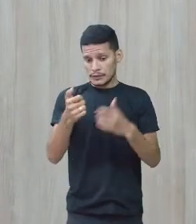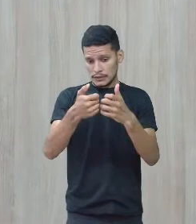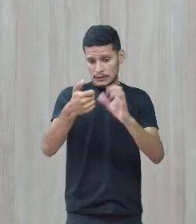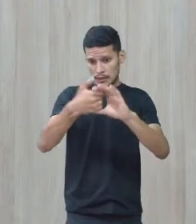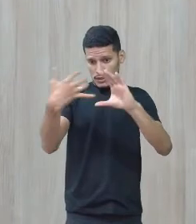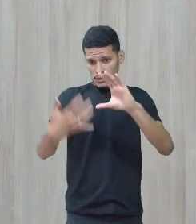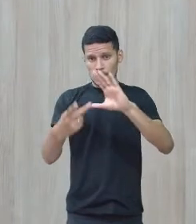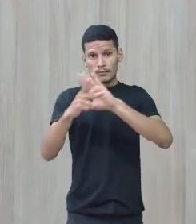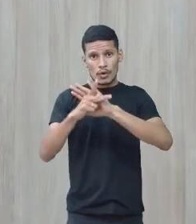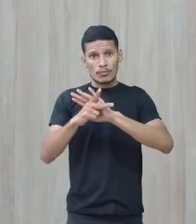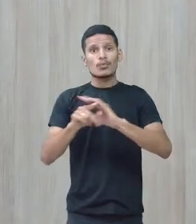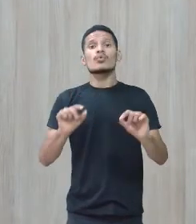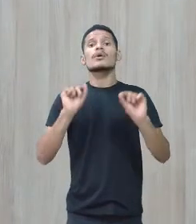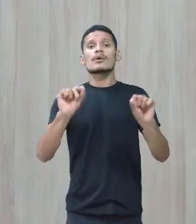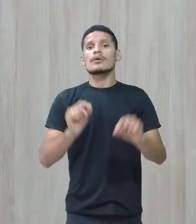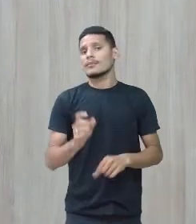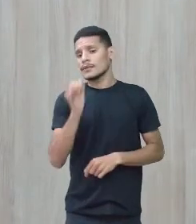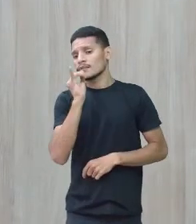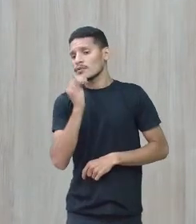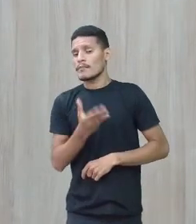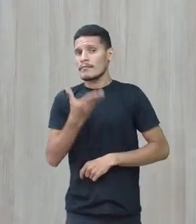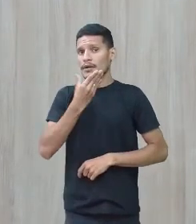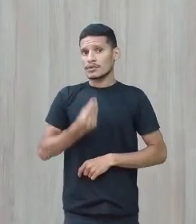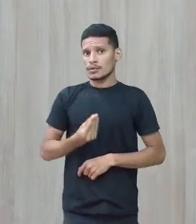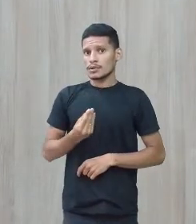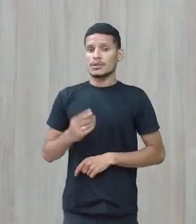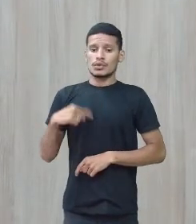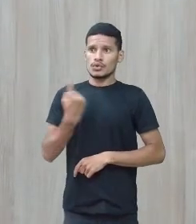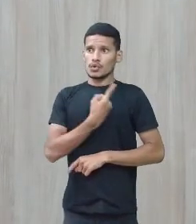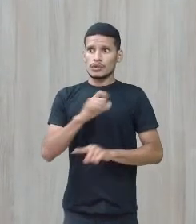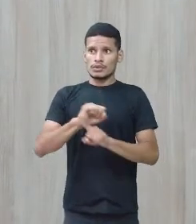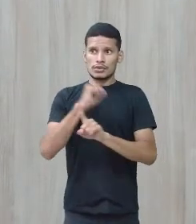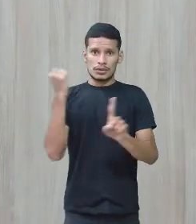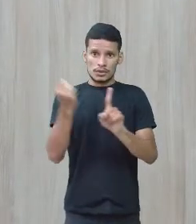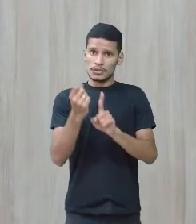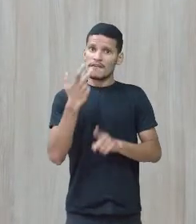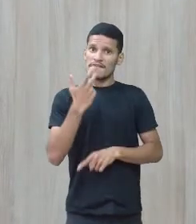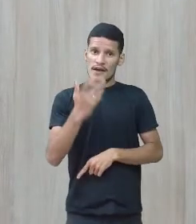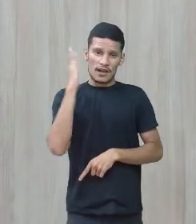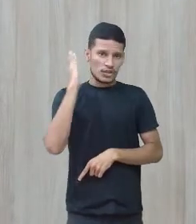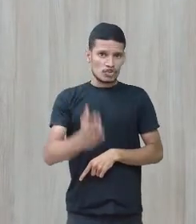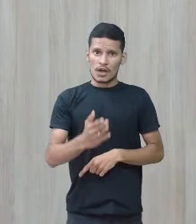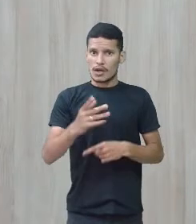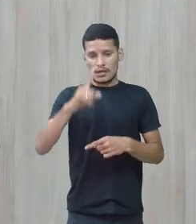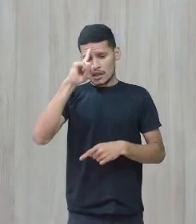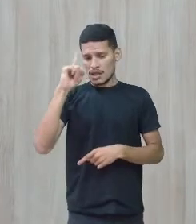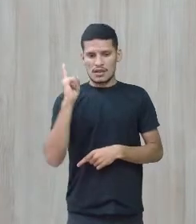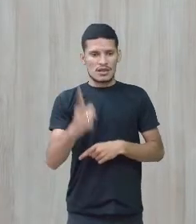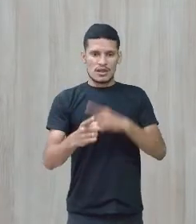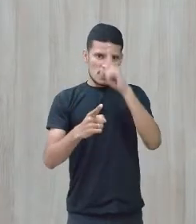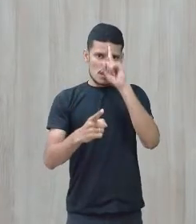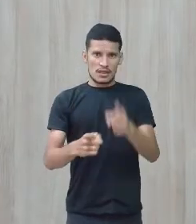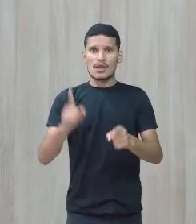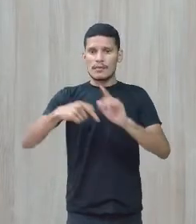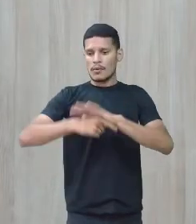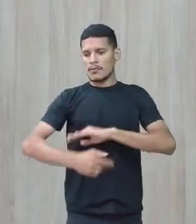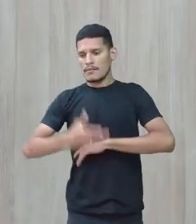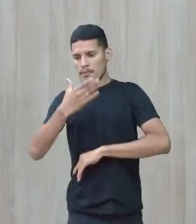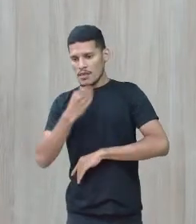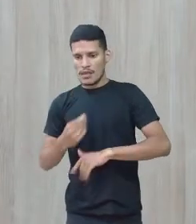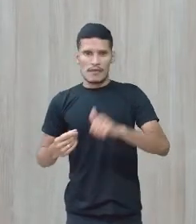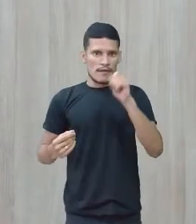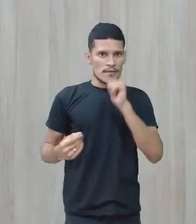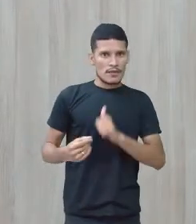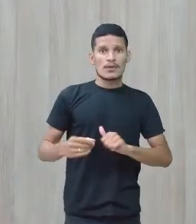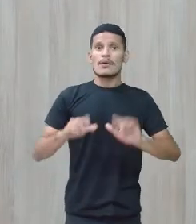que são ditas como masculino, né? A nossa sociedade já ditou aí, ainda continua ditando o que é o masculino e o que é o